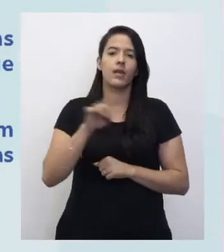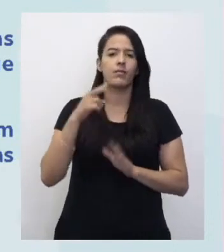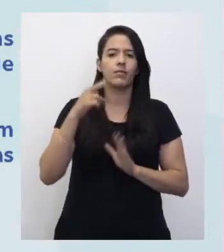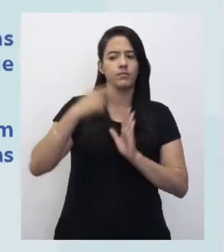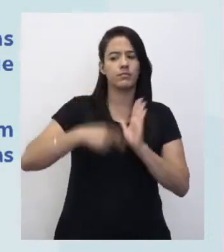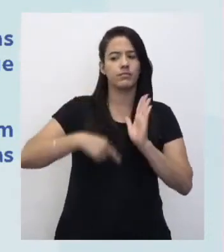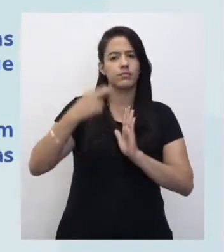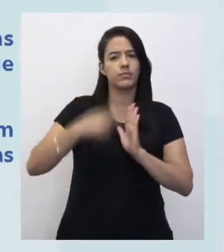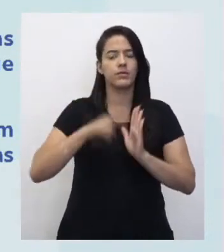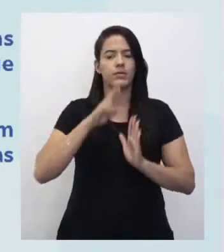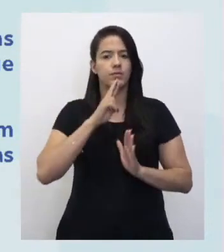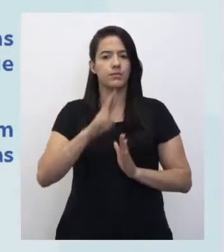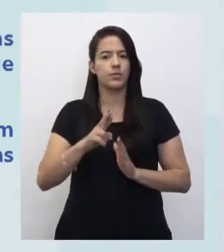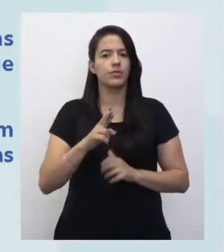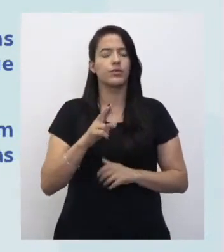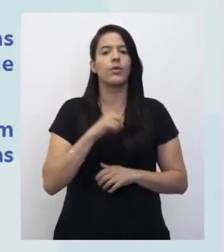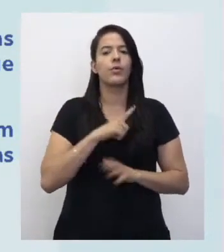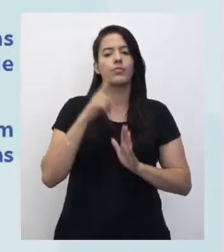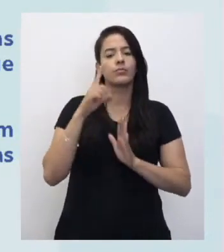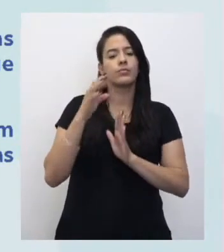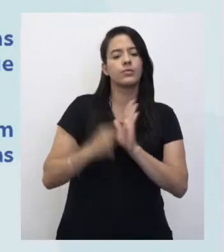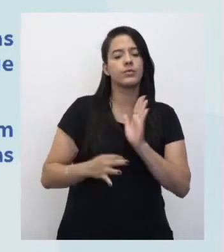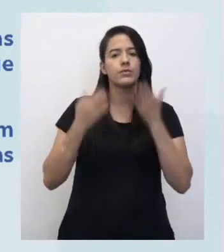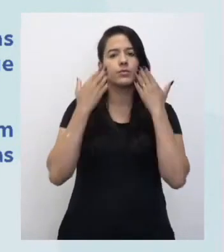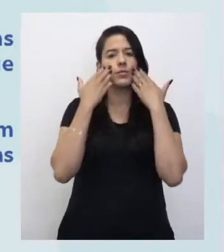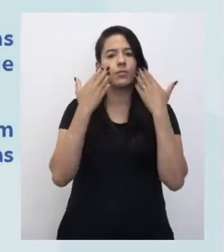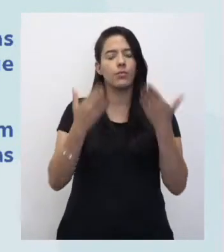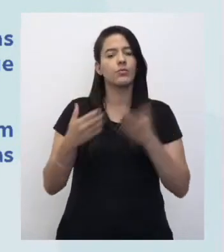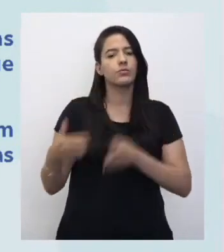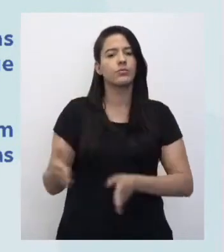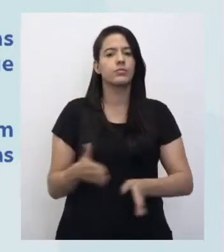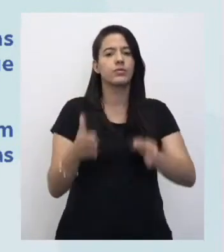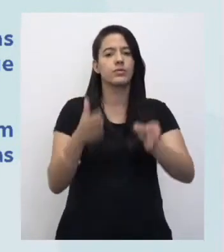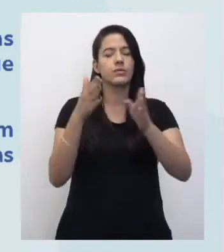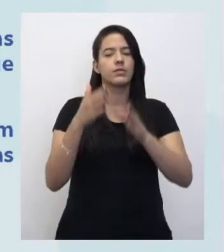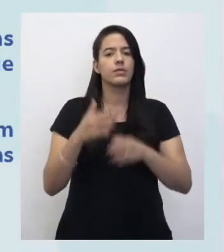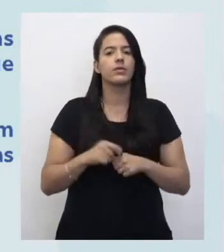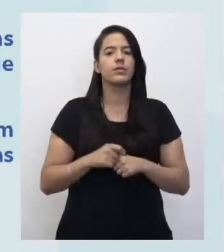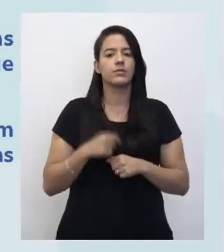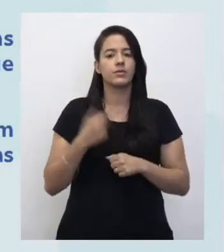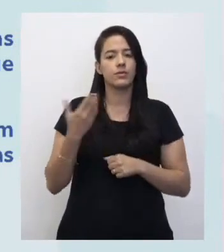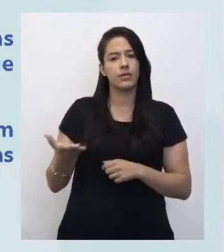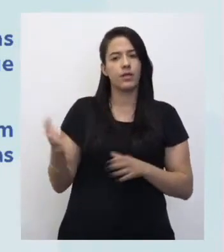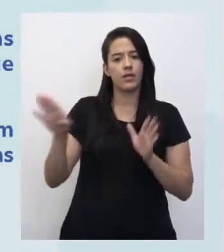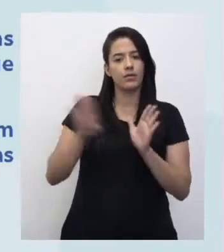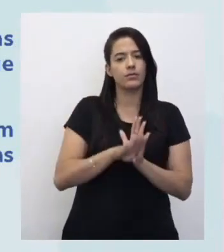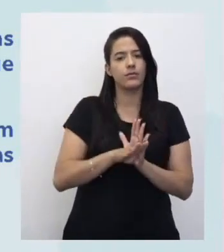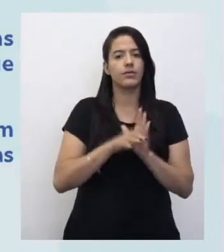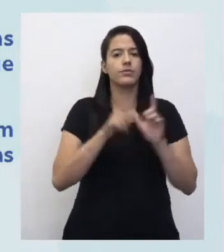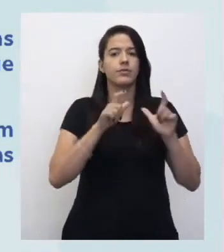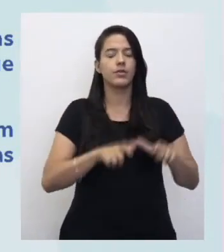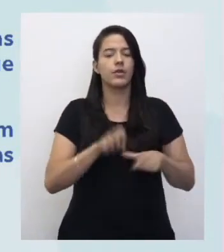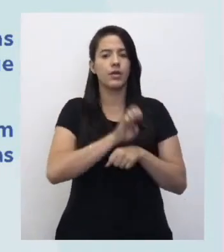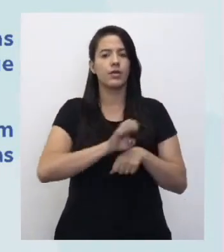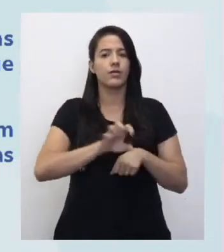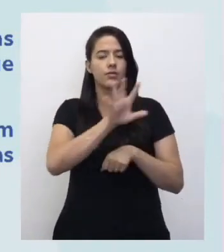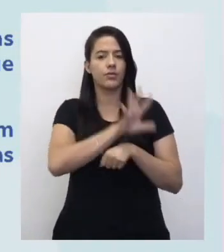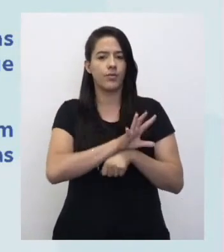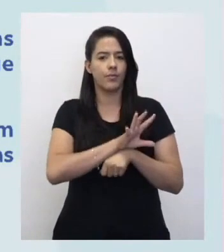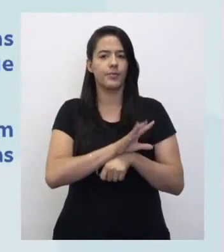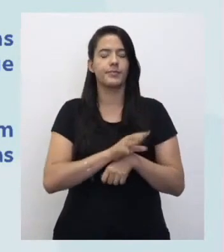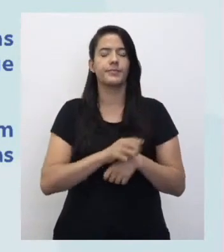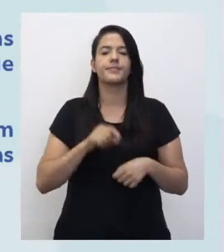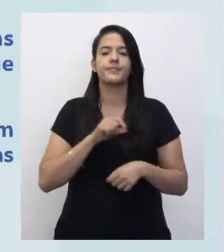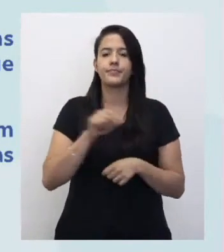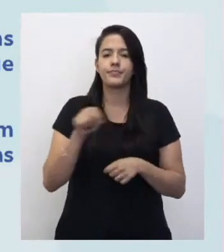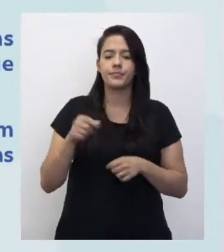responda: 1. O que o texto nos revela sobre as rotas das especiarias do Oriente até chegar à Europa, no que diz respeito